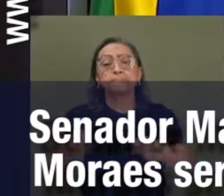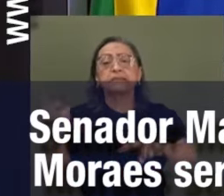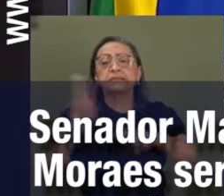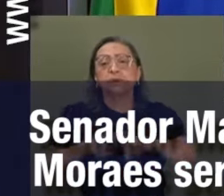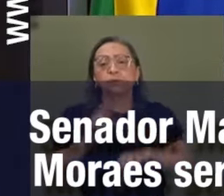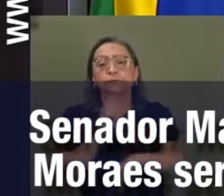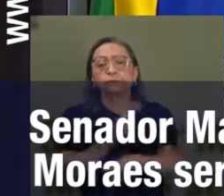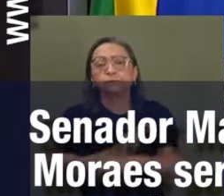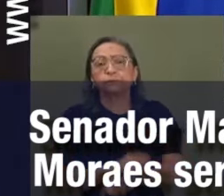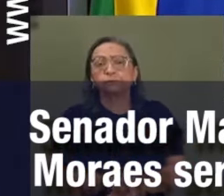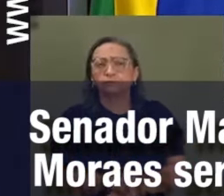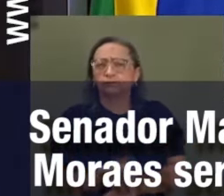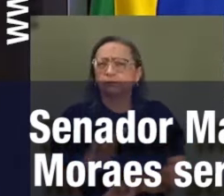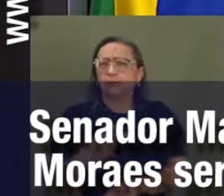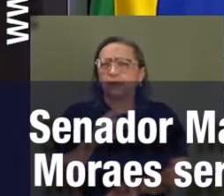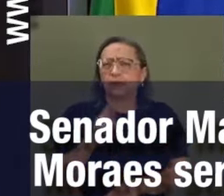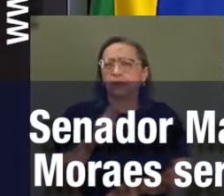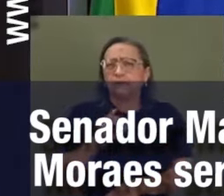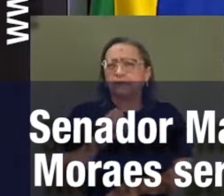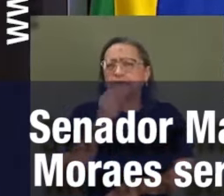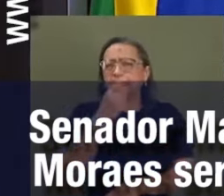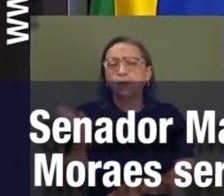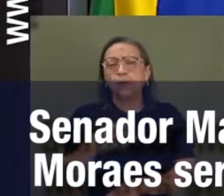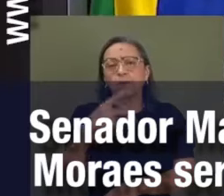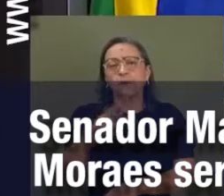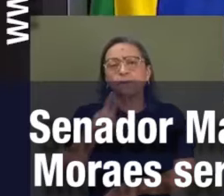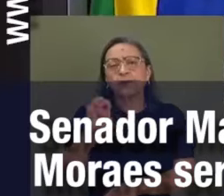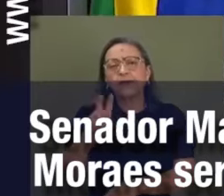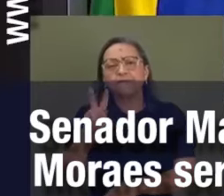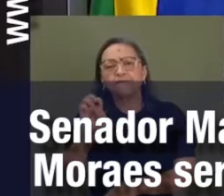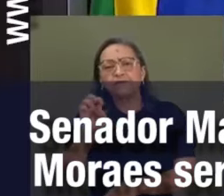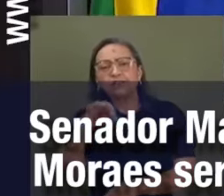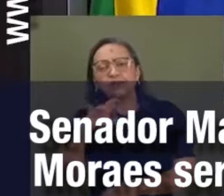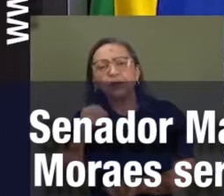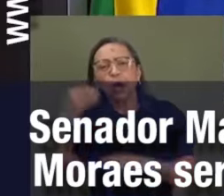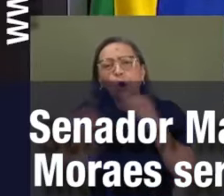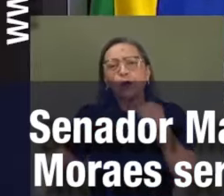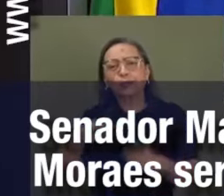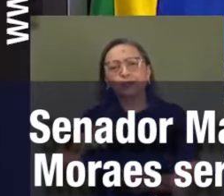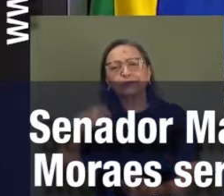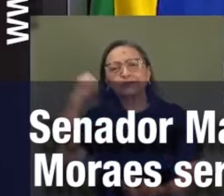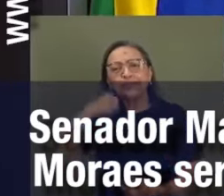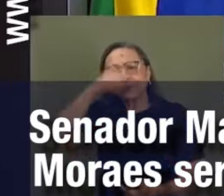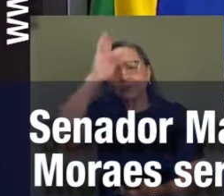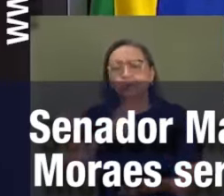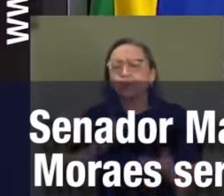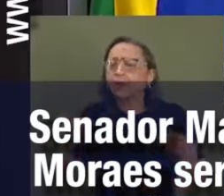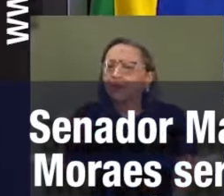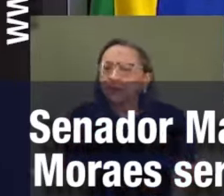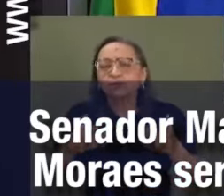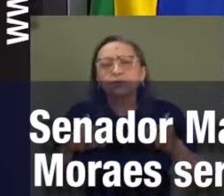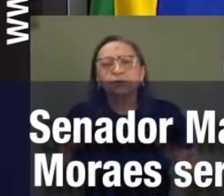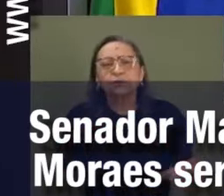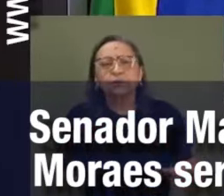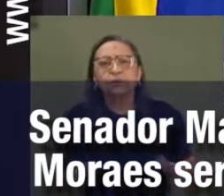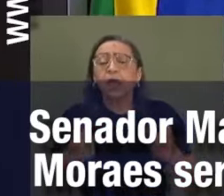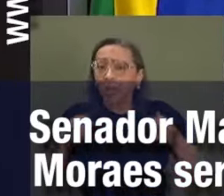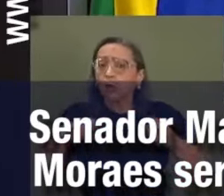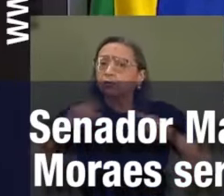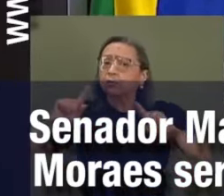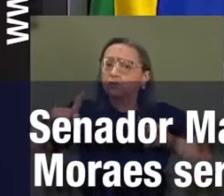preventiva. Prisão preventiva contra o senador da República. Eu desafio qualquer